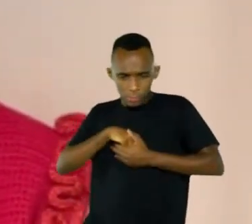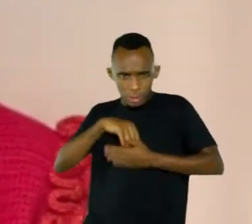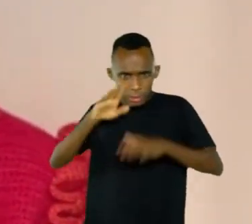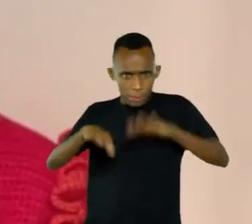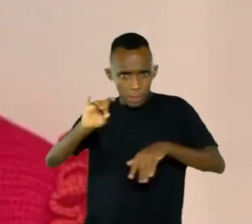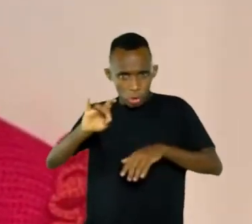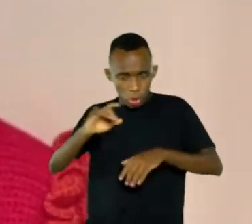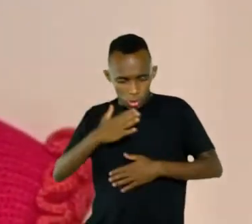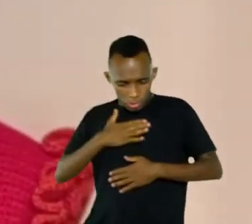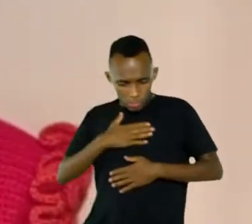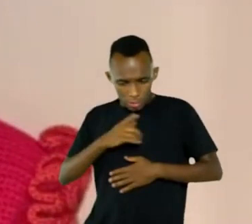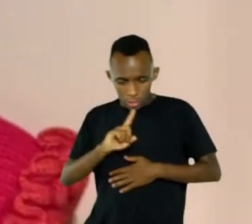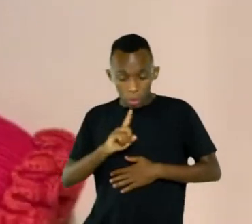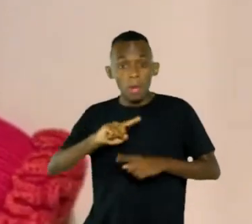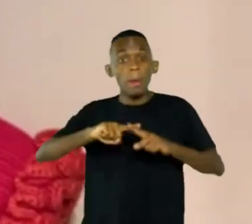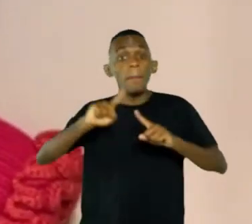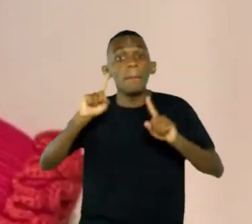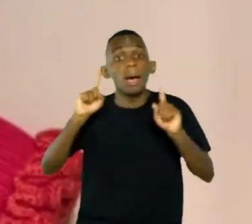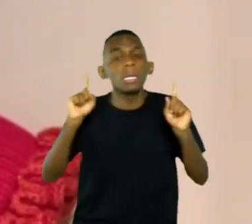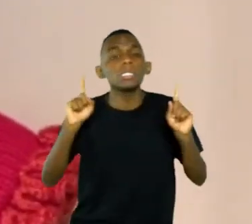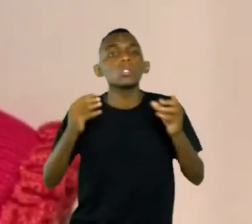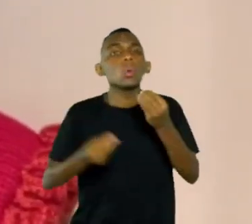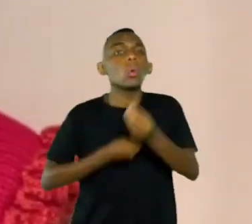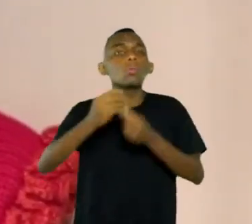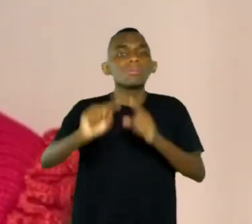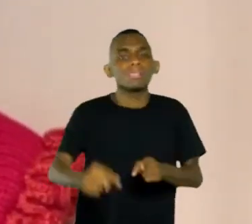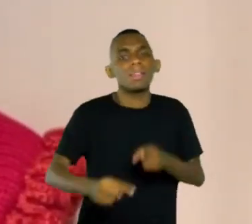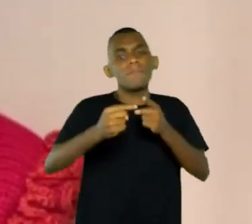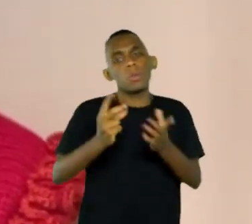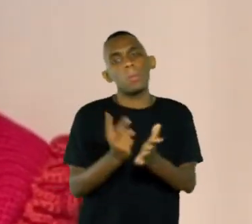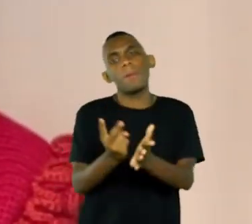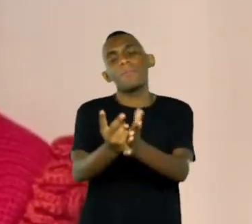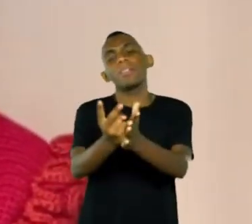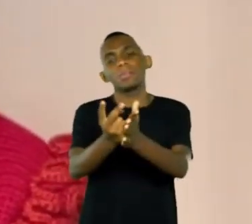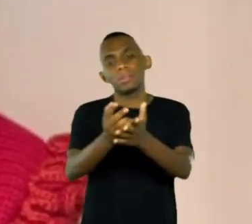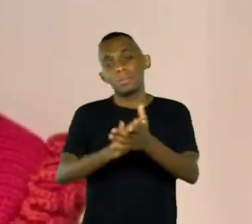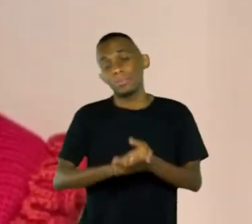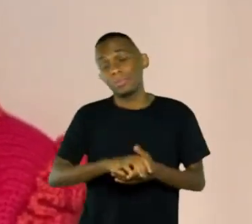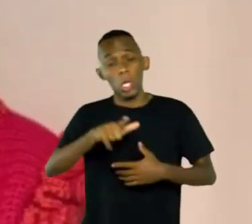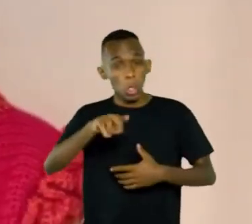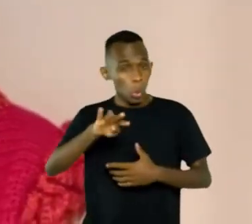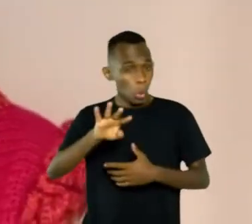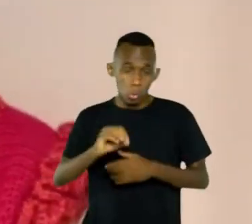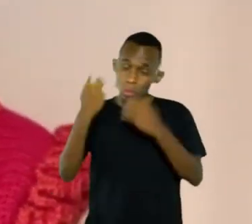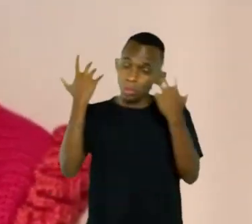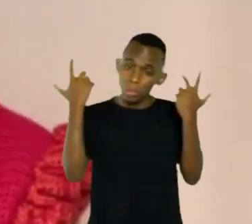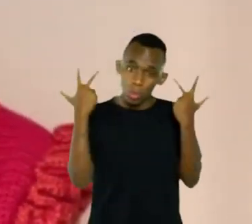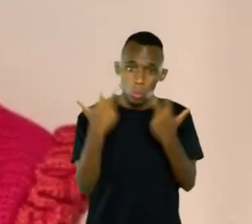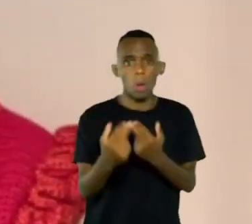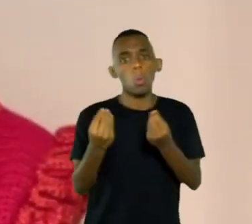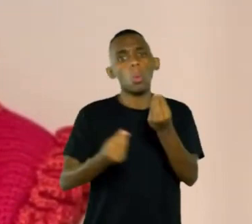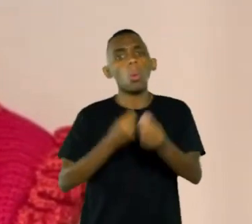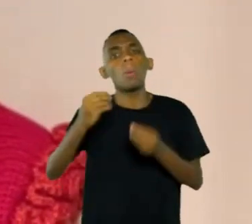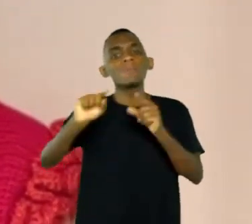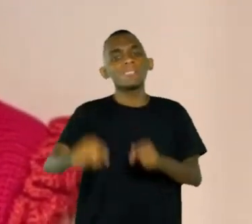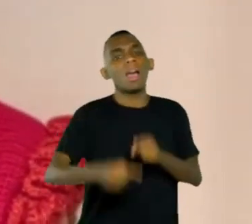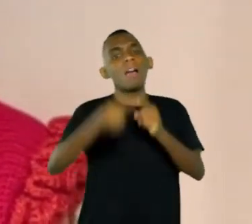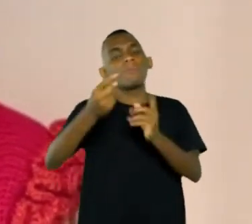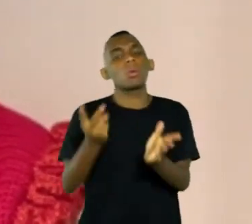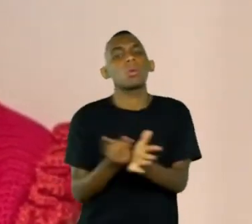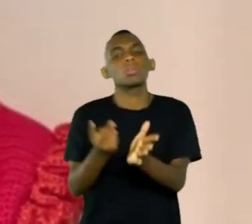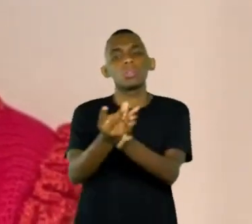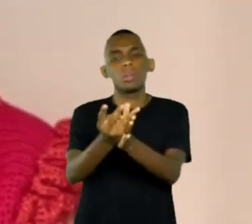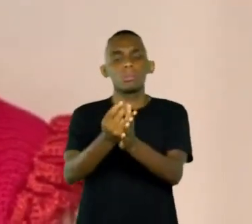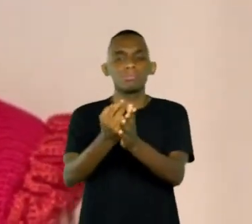a maneira como eu vou receber esse fato depende de mim. E o luto é uma das provas disso, né? Como que você vai encarar o seu luto? Você vai